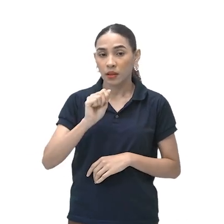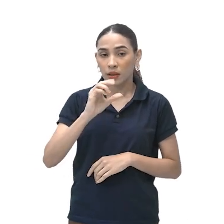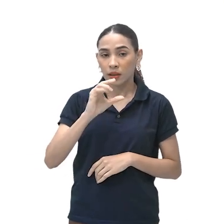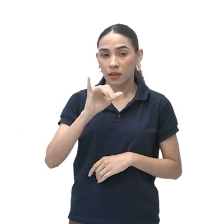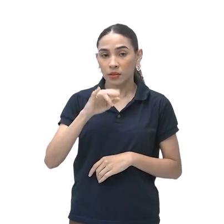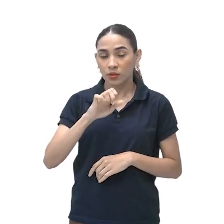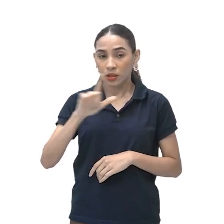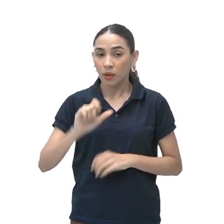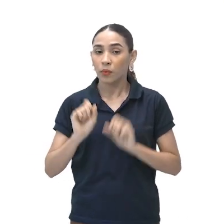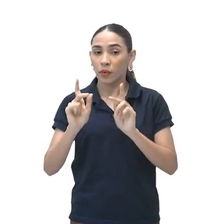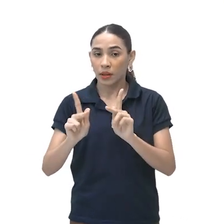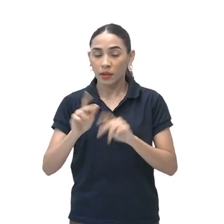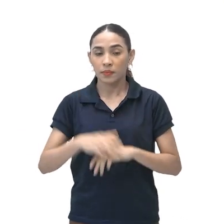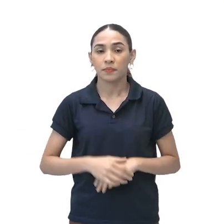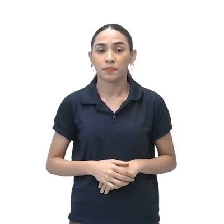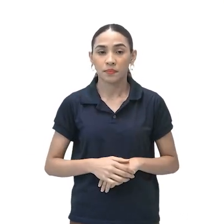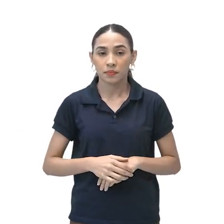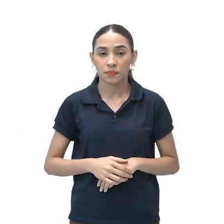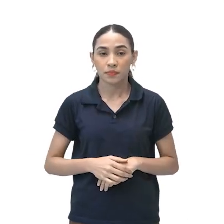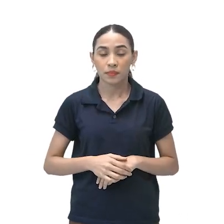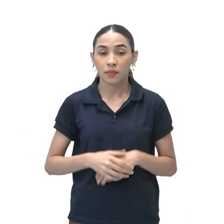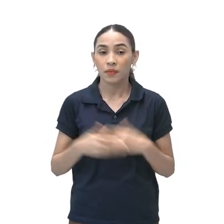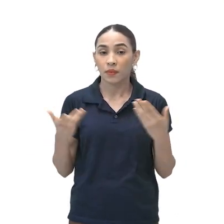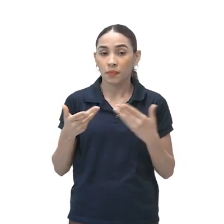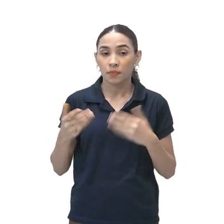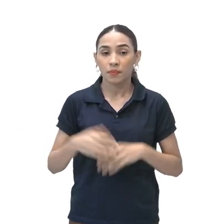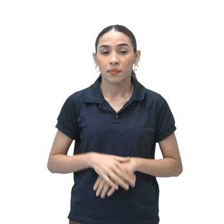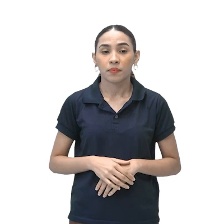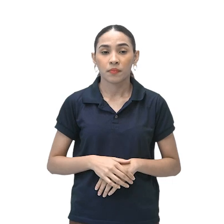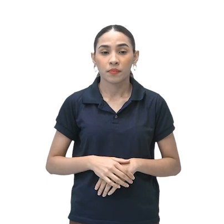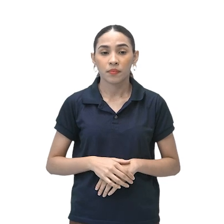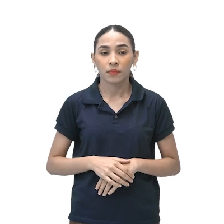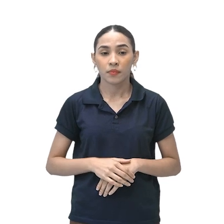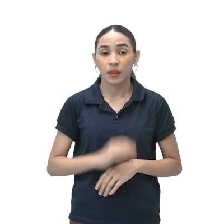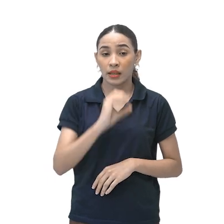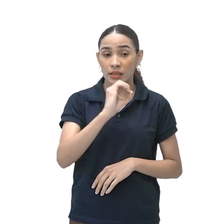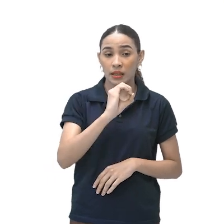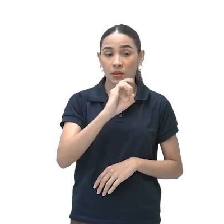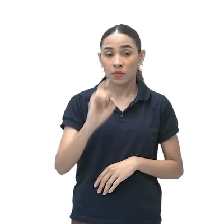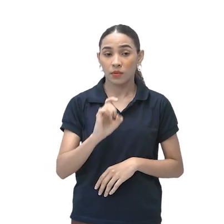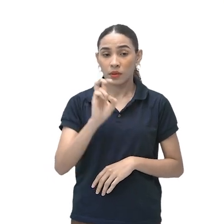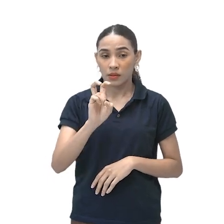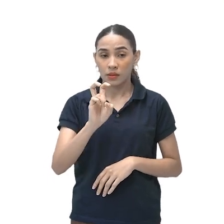racionais. Beleza, pertence. E agora, 0,5.